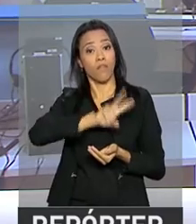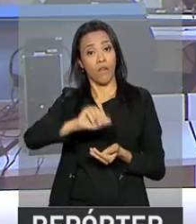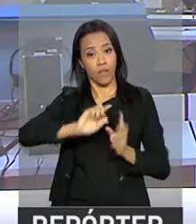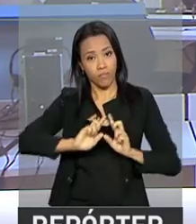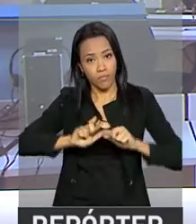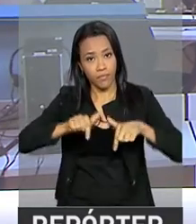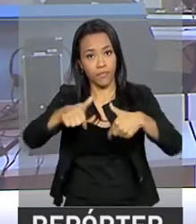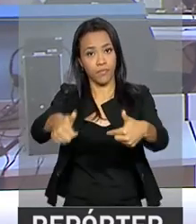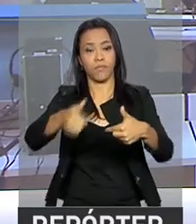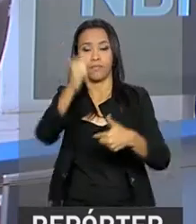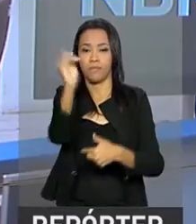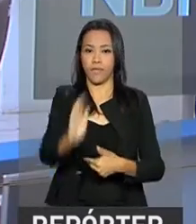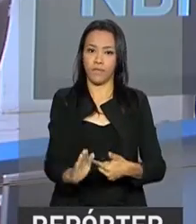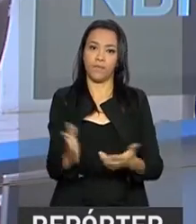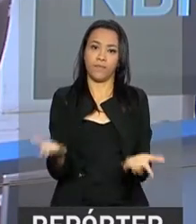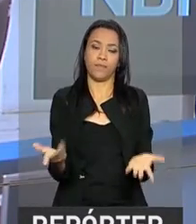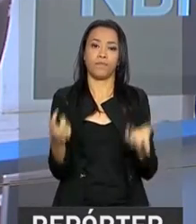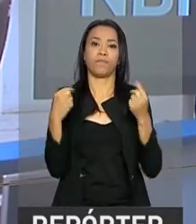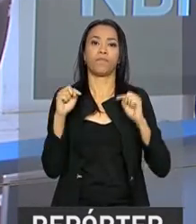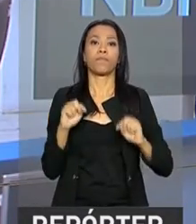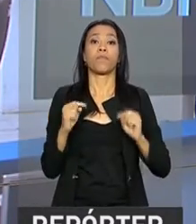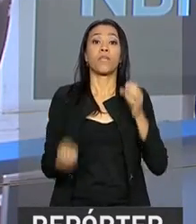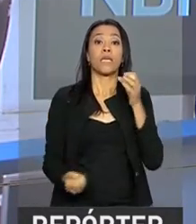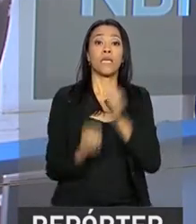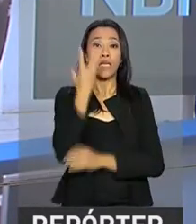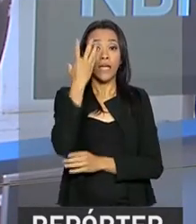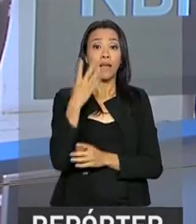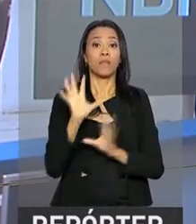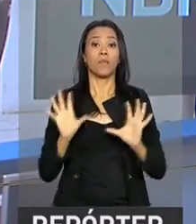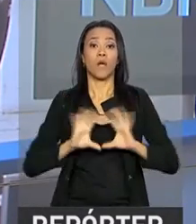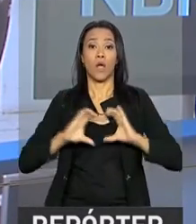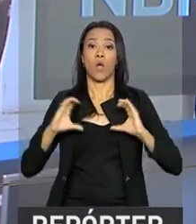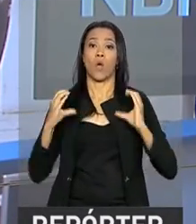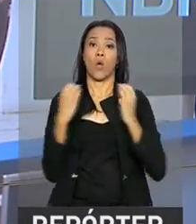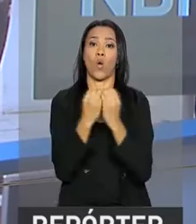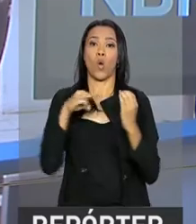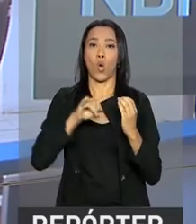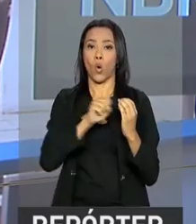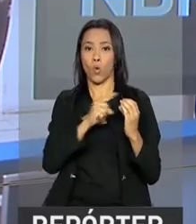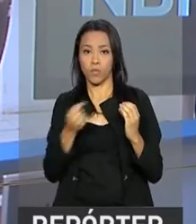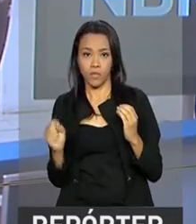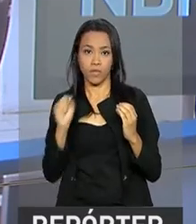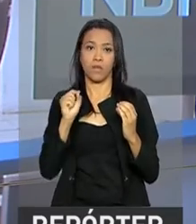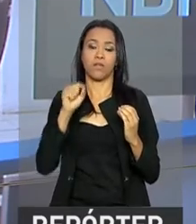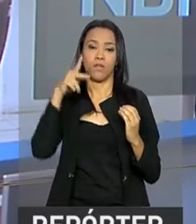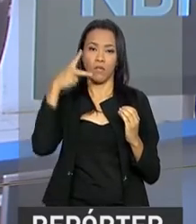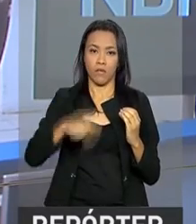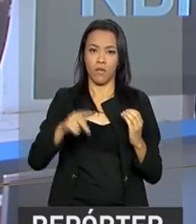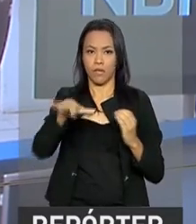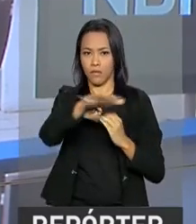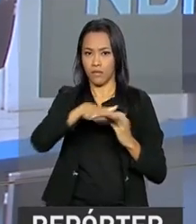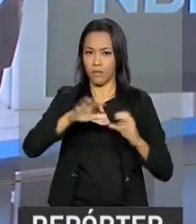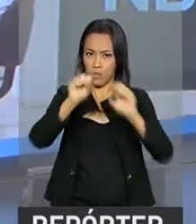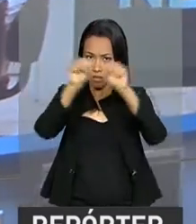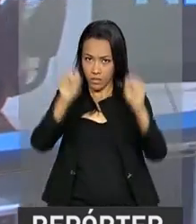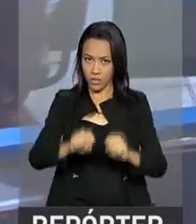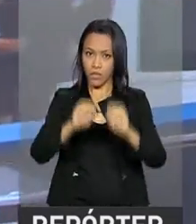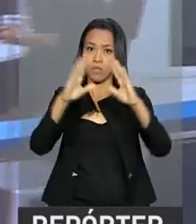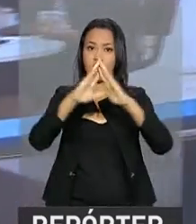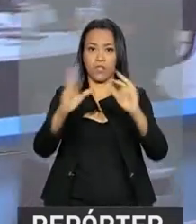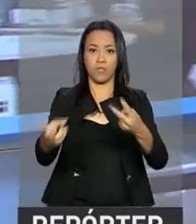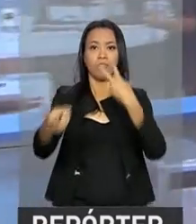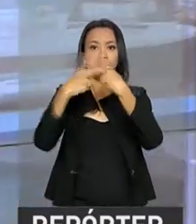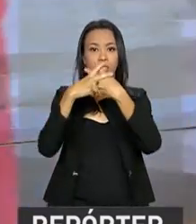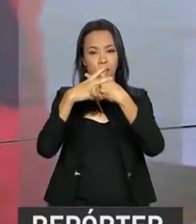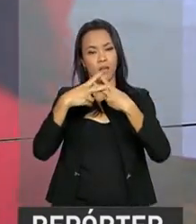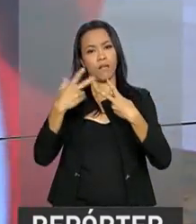atuar aqui no Brasil. E foi criada a Comissão de Reforma do Sistema Penitenciário Nacional. Vamos conversar com a repórter Paola Diorte, que